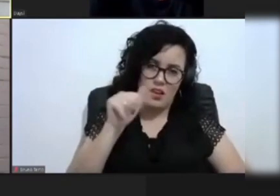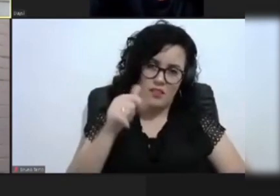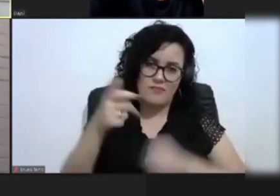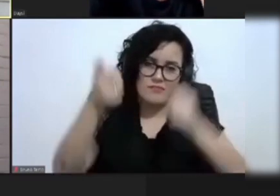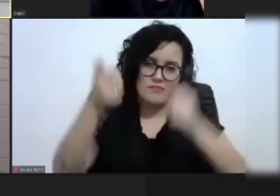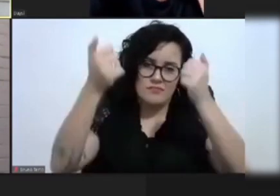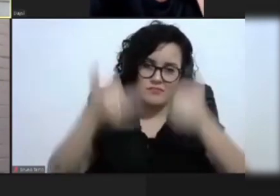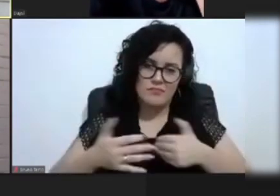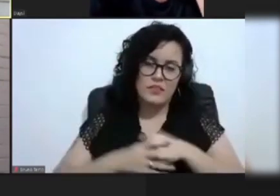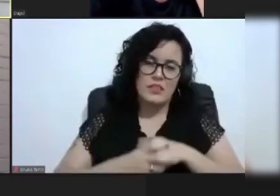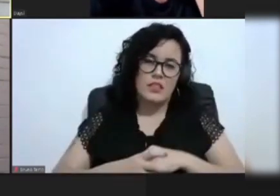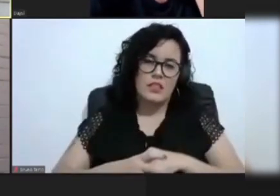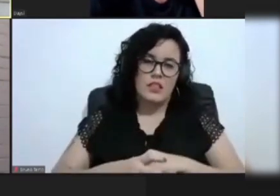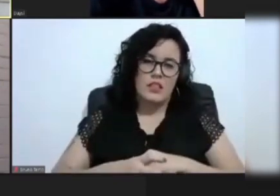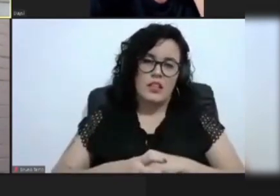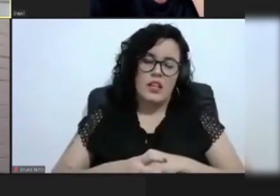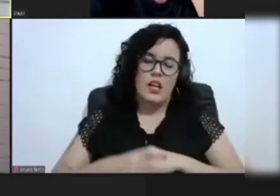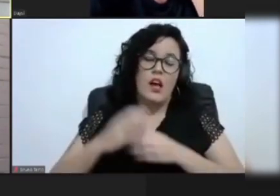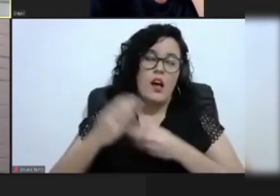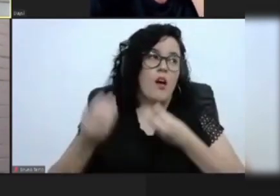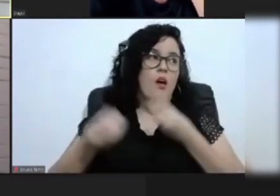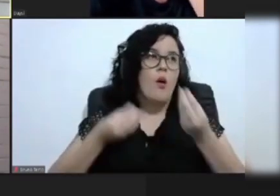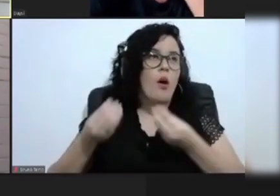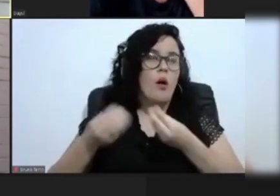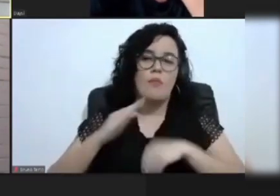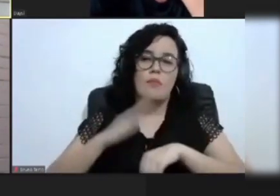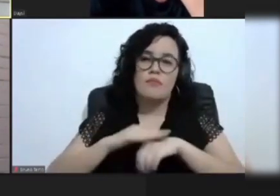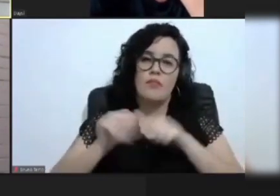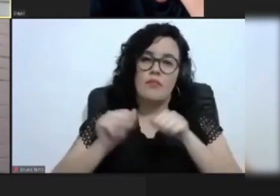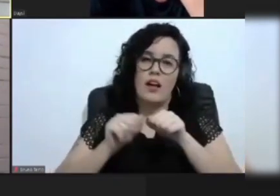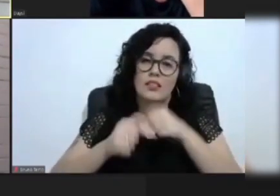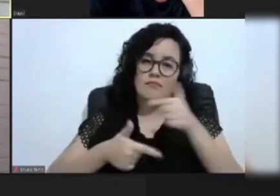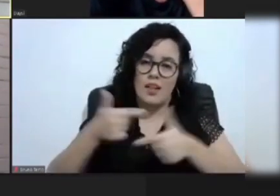pouco de como foi fazer esse trabalho